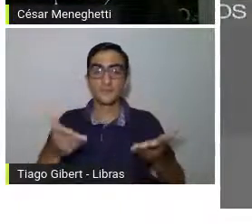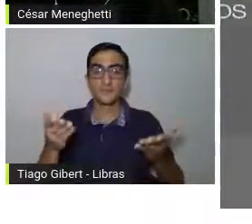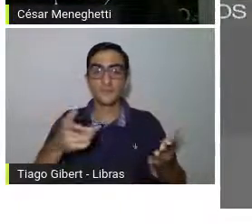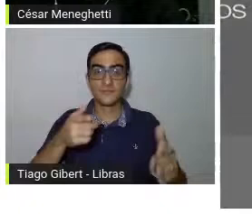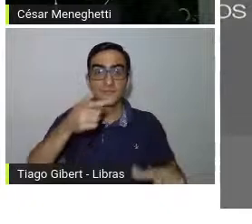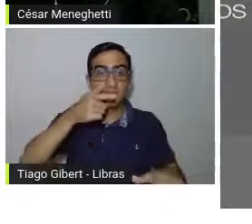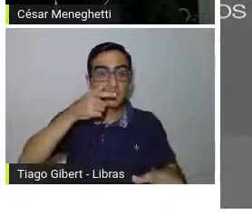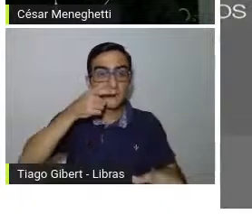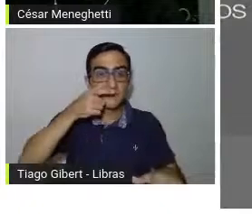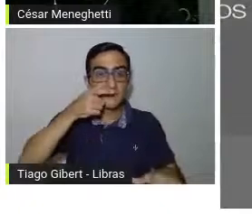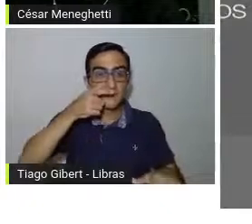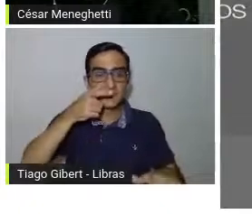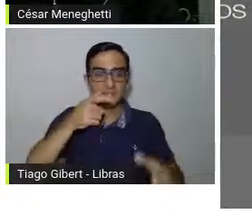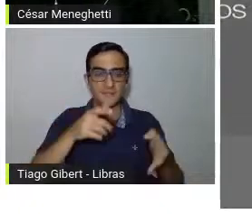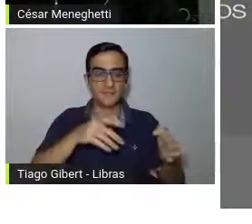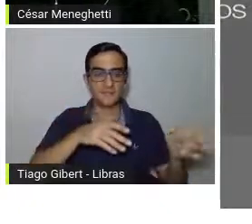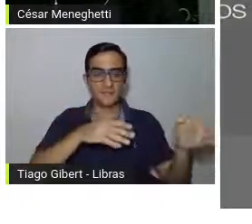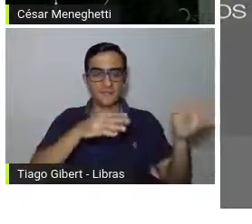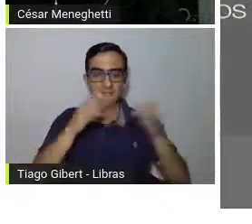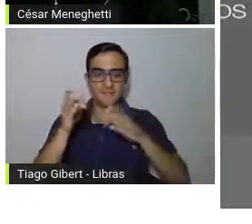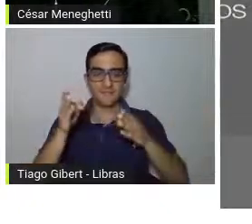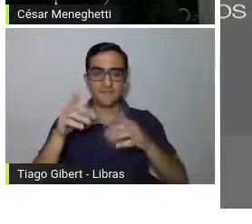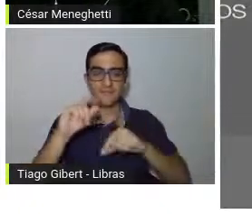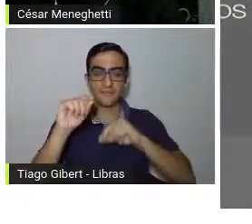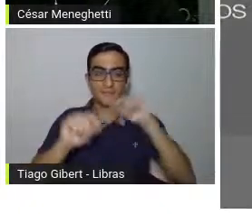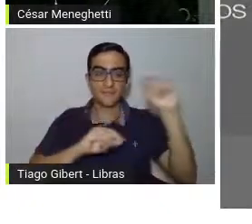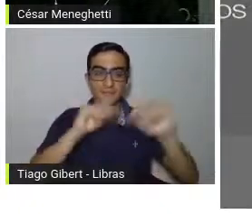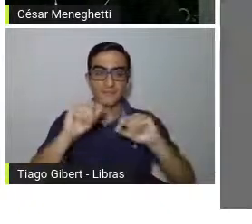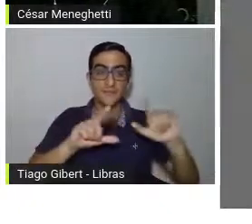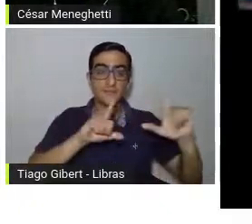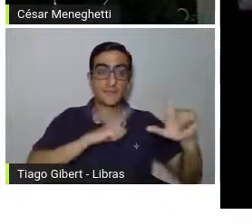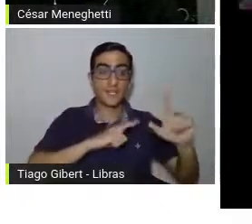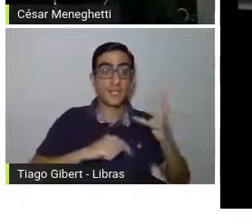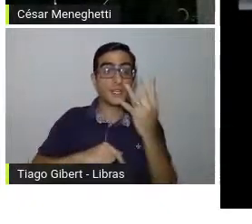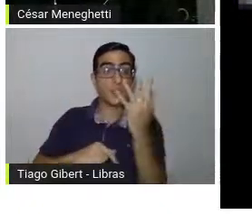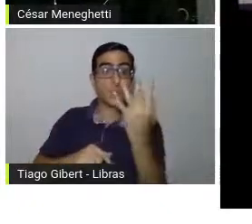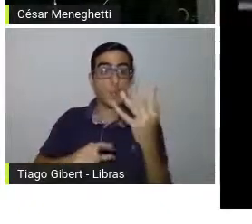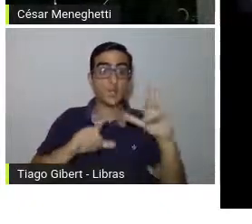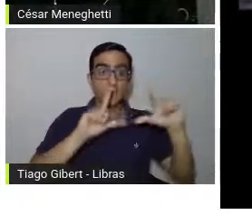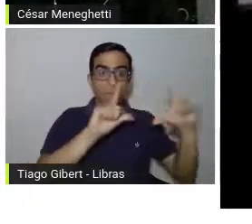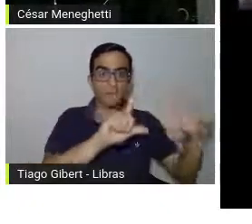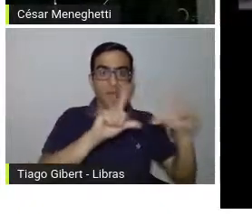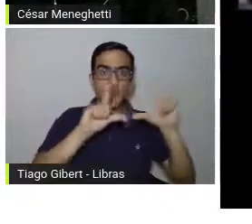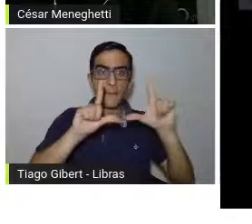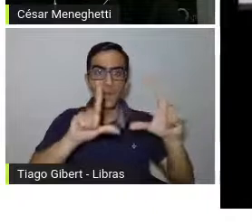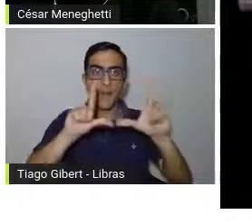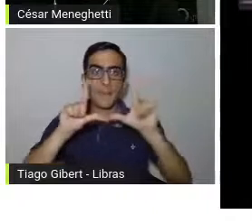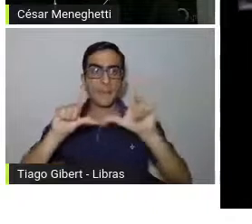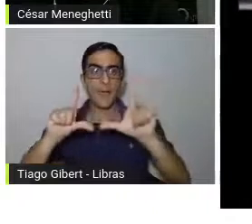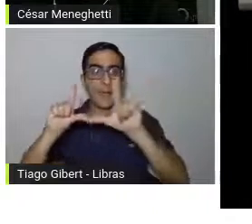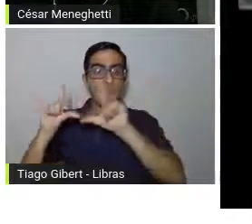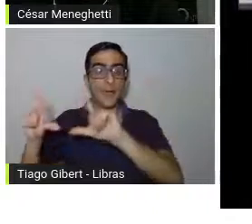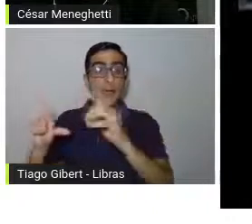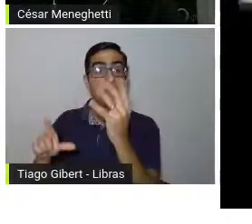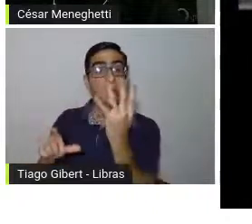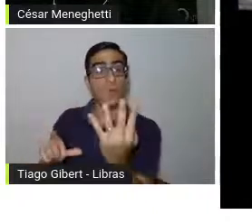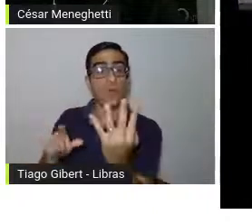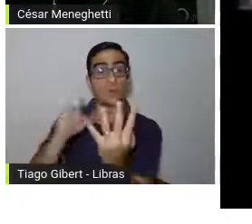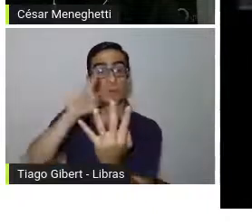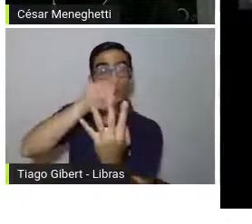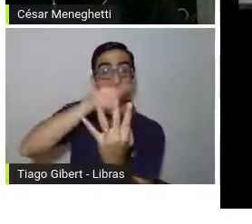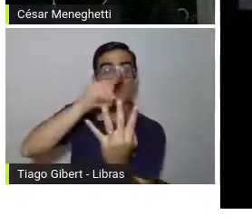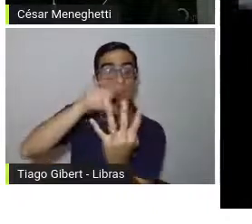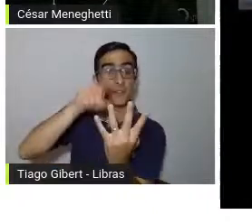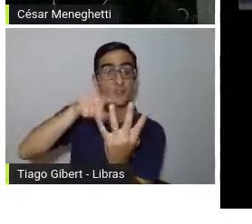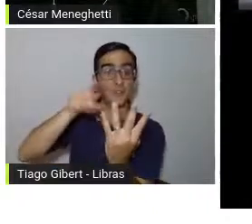vendo nessa janela quatro telas, né? E cada uma das quatro telas